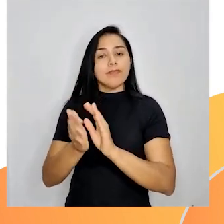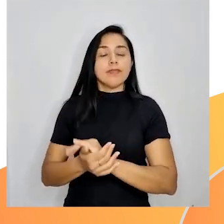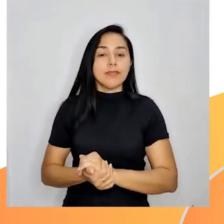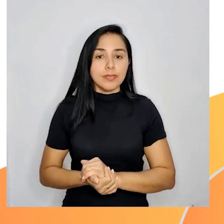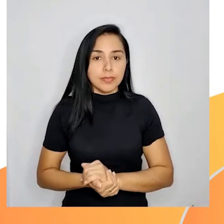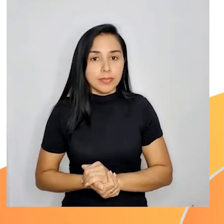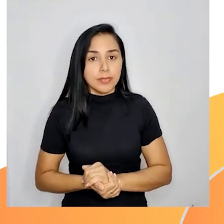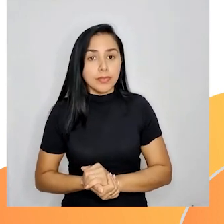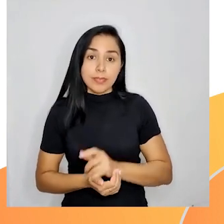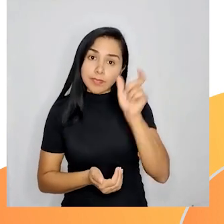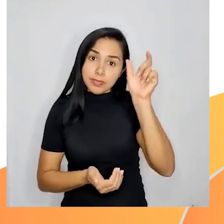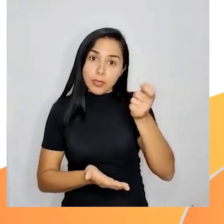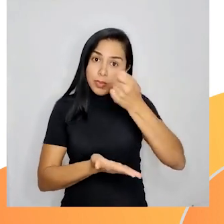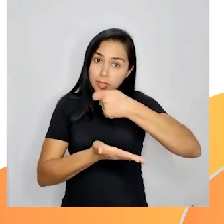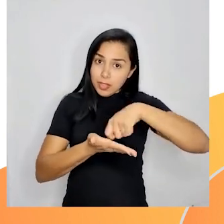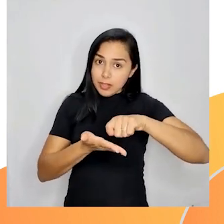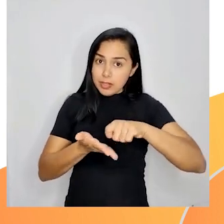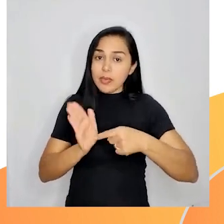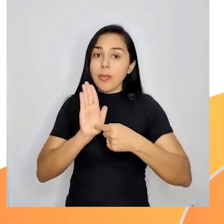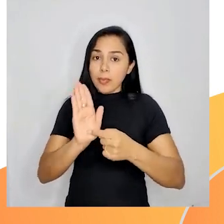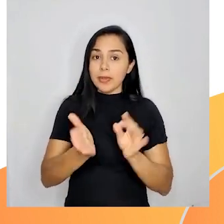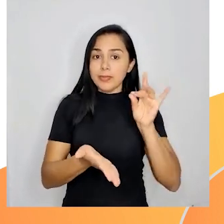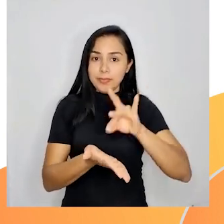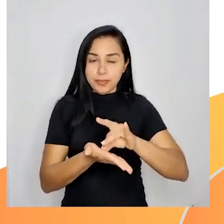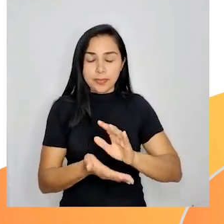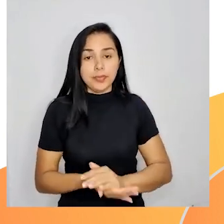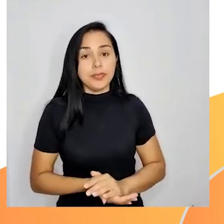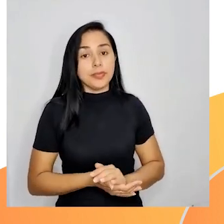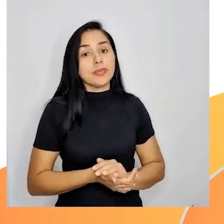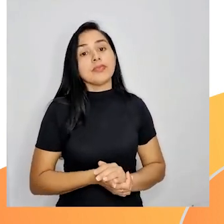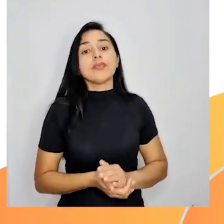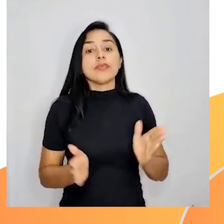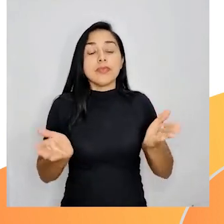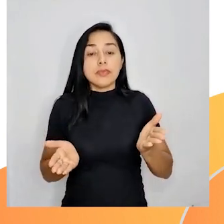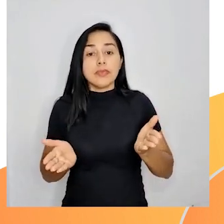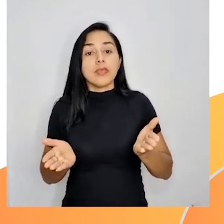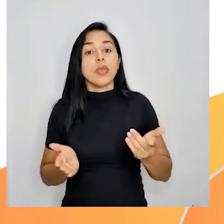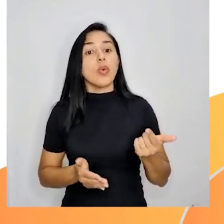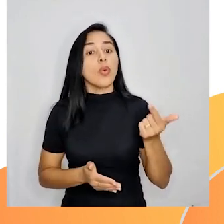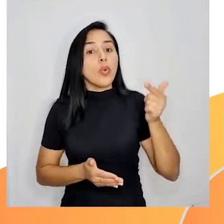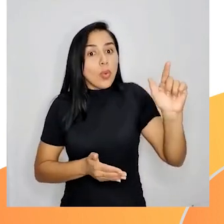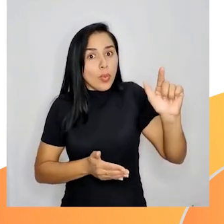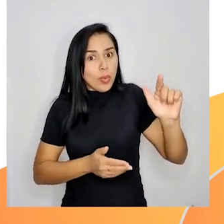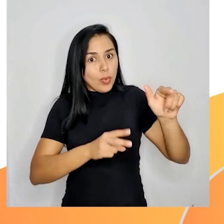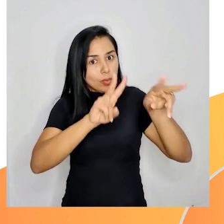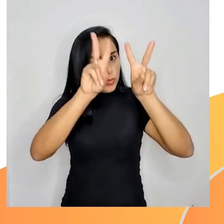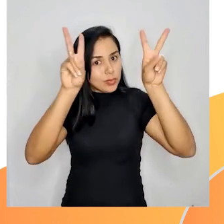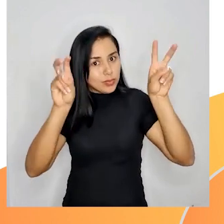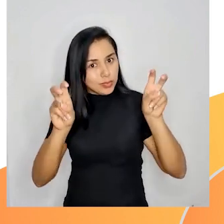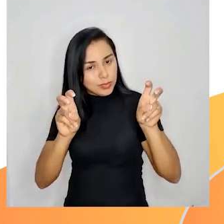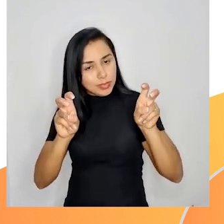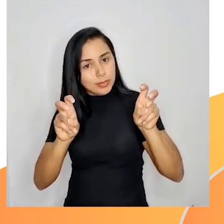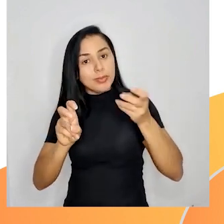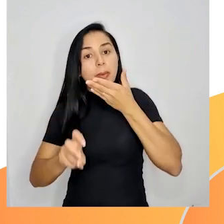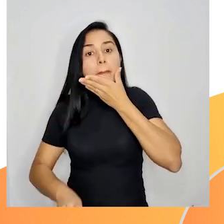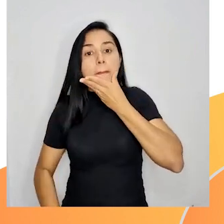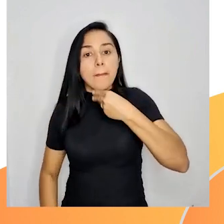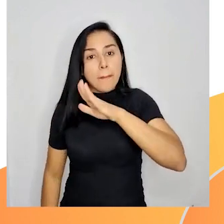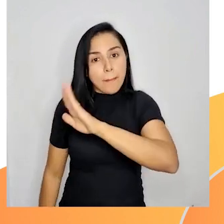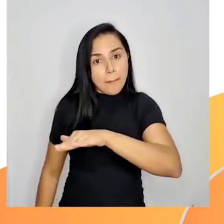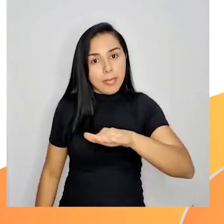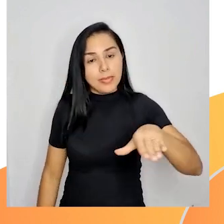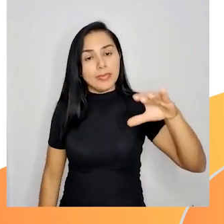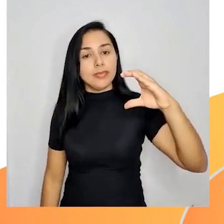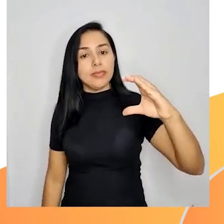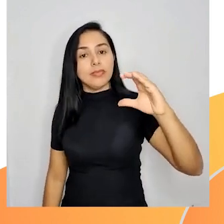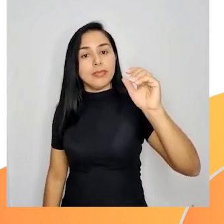pelos escritores. Meninos Carvoeiros, Manuel Bandeira. Falamos do poema O Bicho, falamos de engajamento